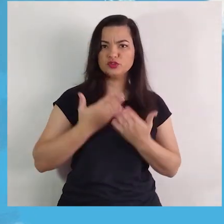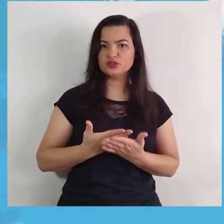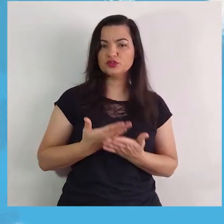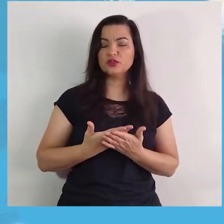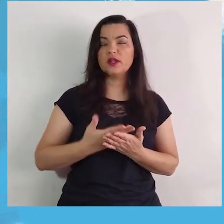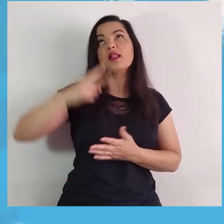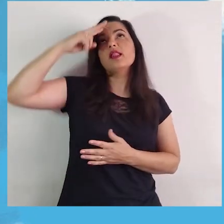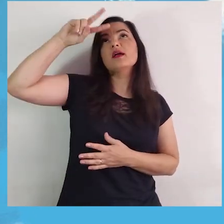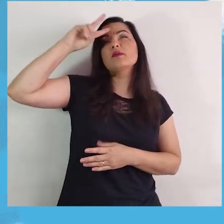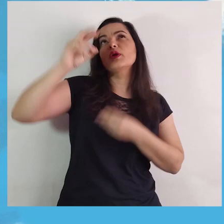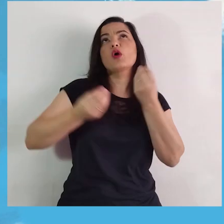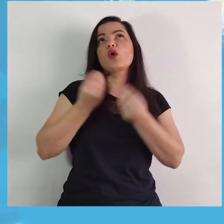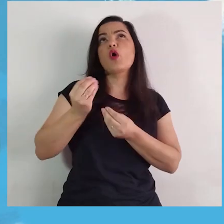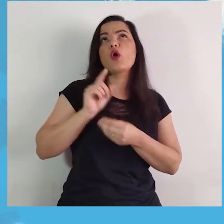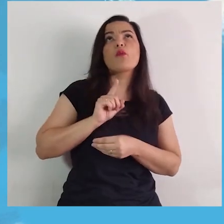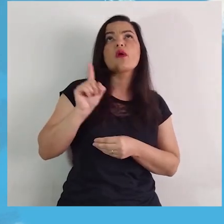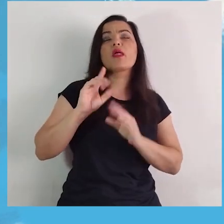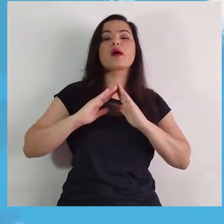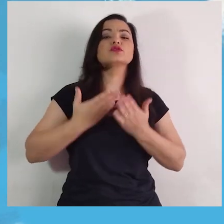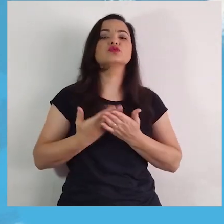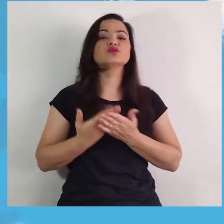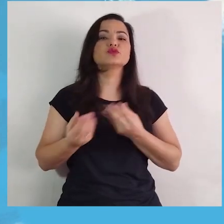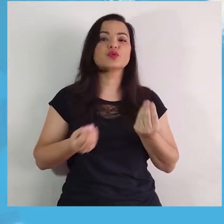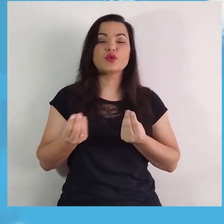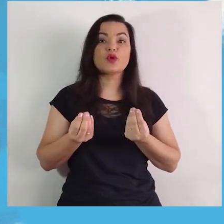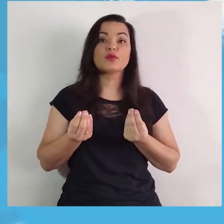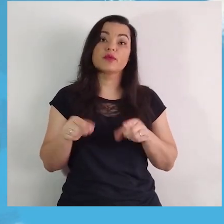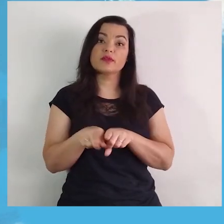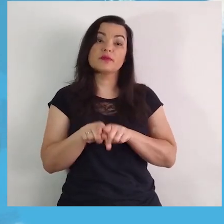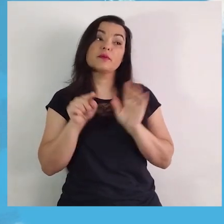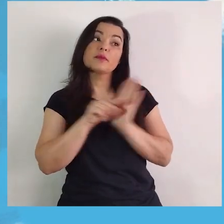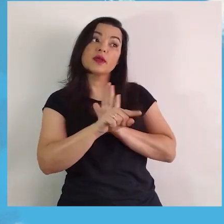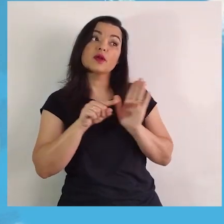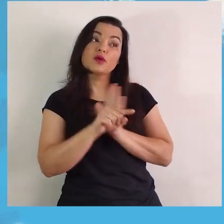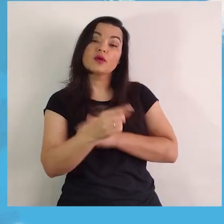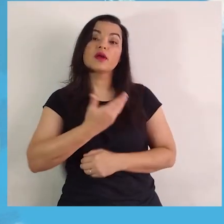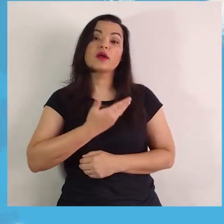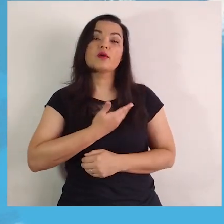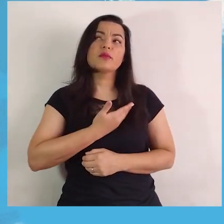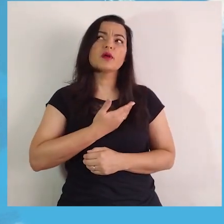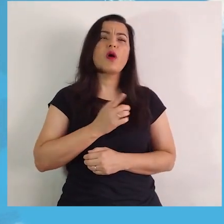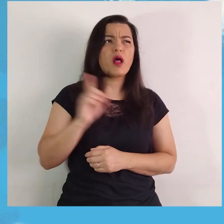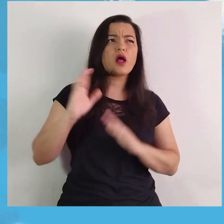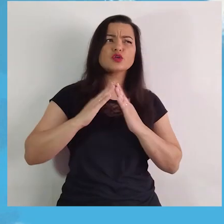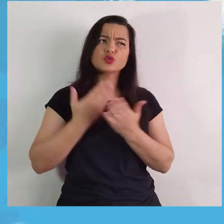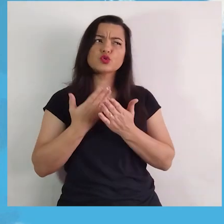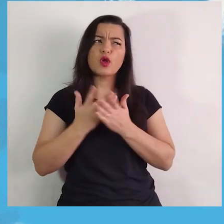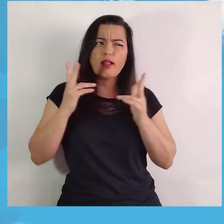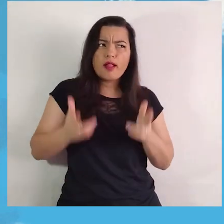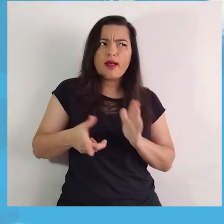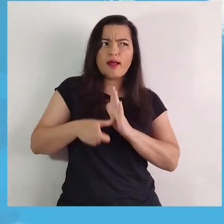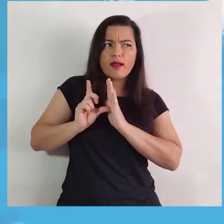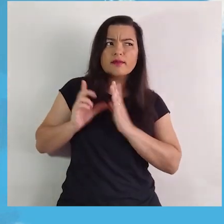pode lembrar de como ela é e até mesmo perguntar para os amigos que estão indo se aqueles espaços continuam os